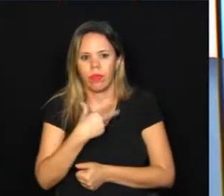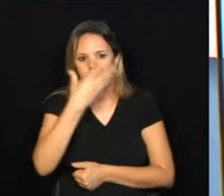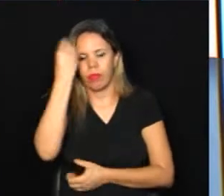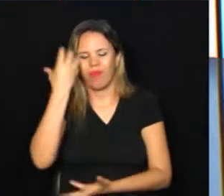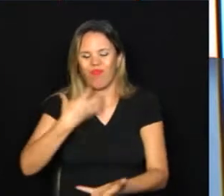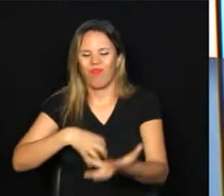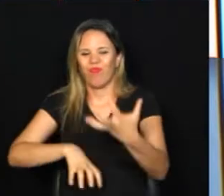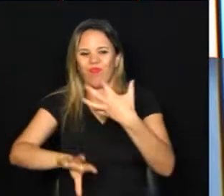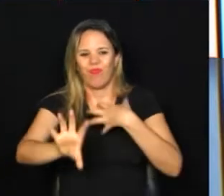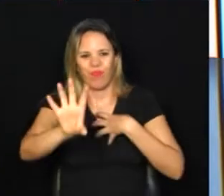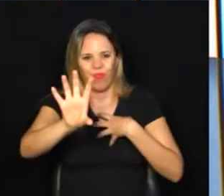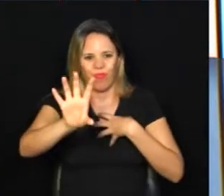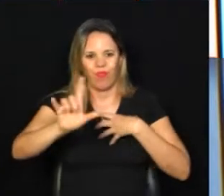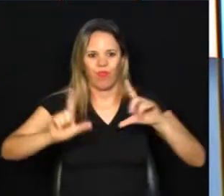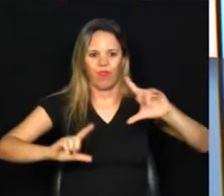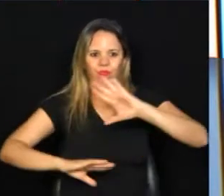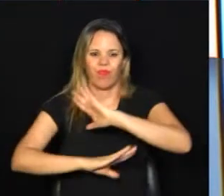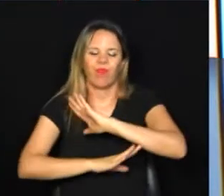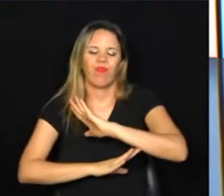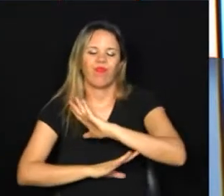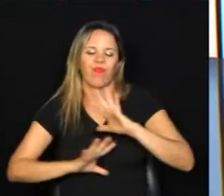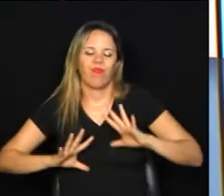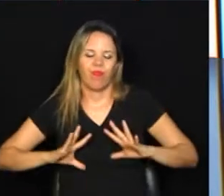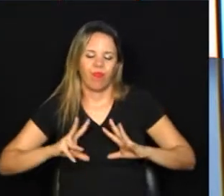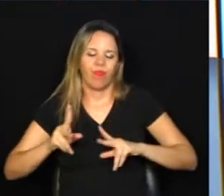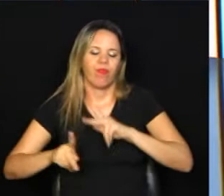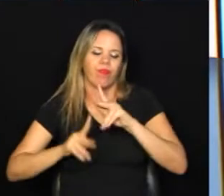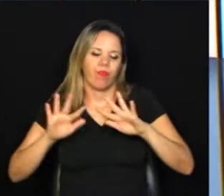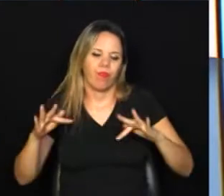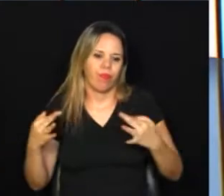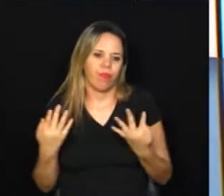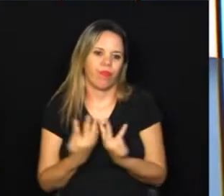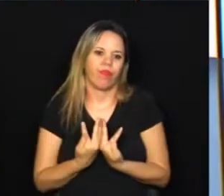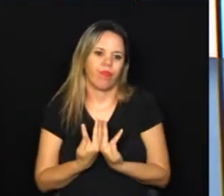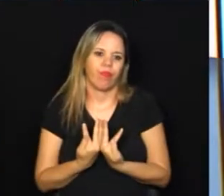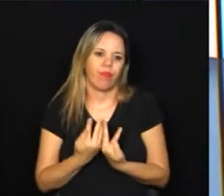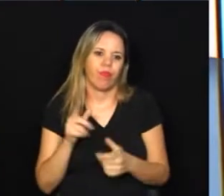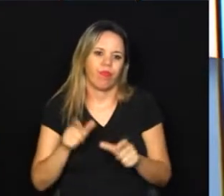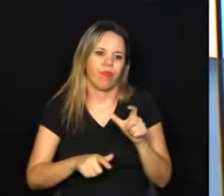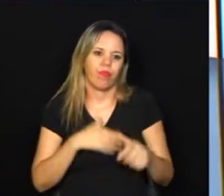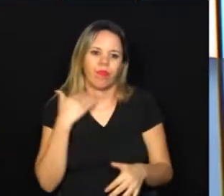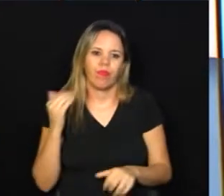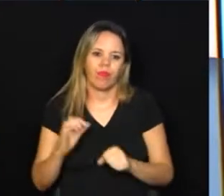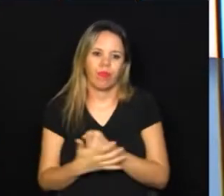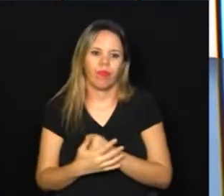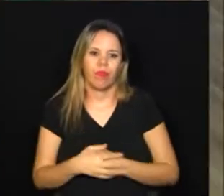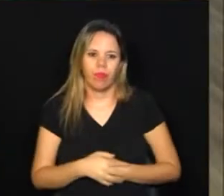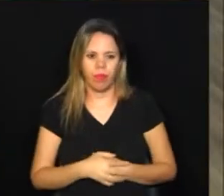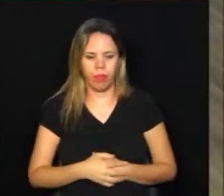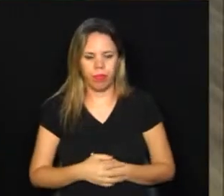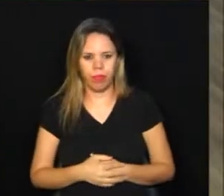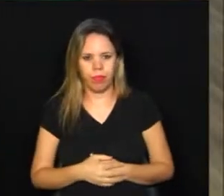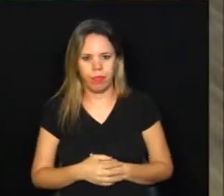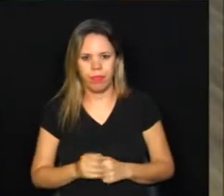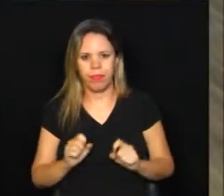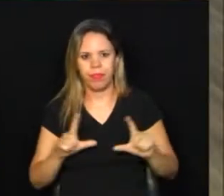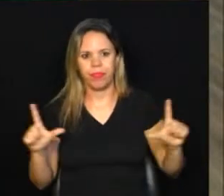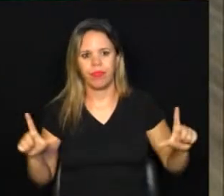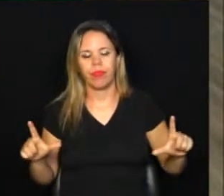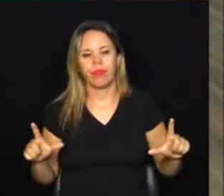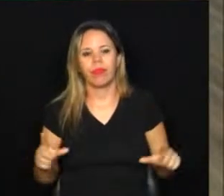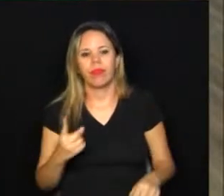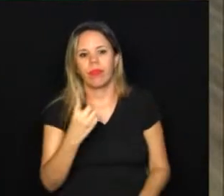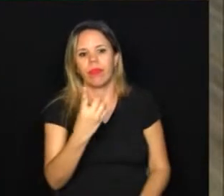as condolências da TV Câmara Campinas aos familiares das vítimas da Covid-19. Aqui na RMC